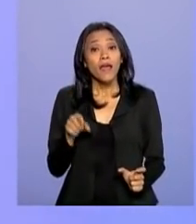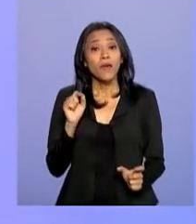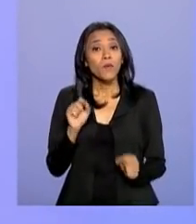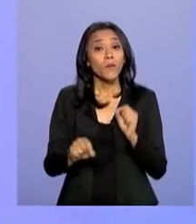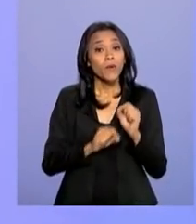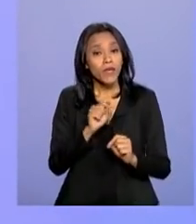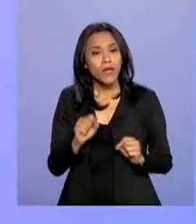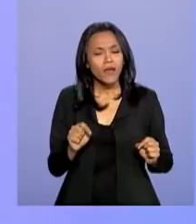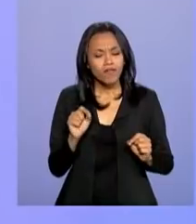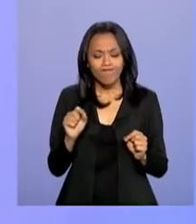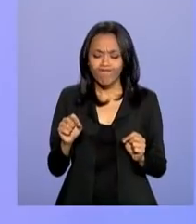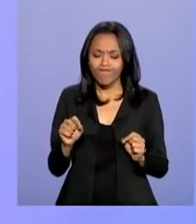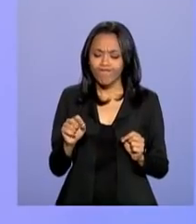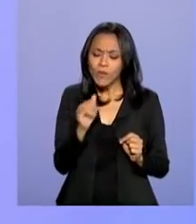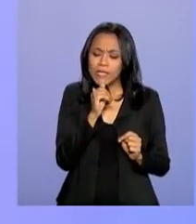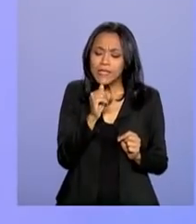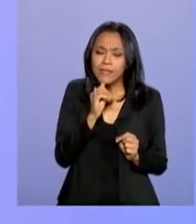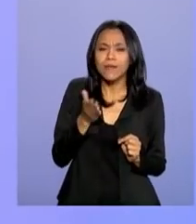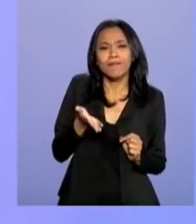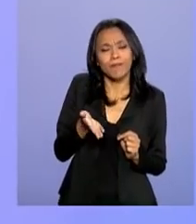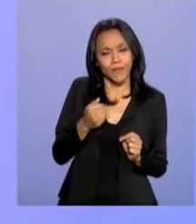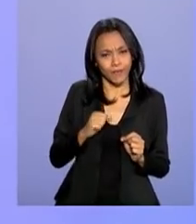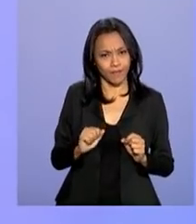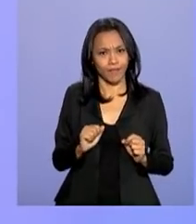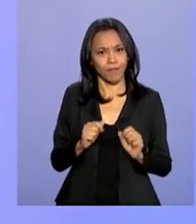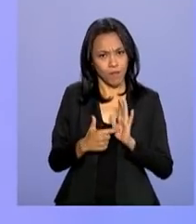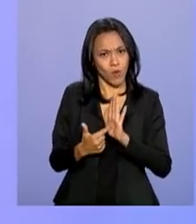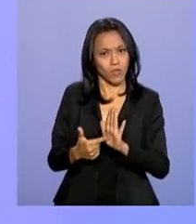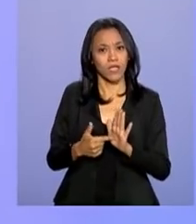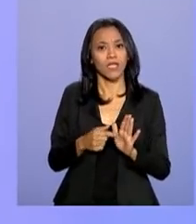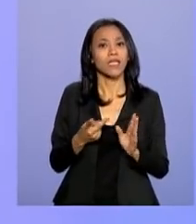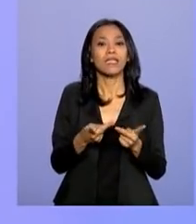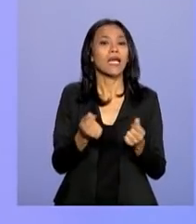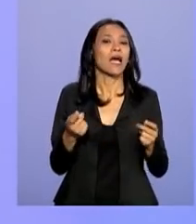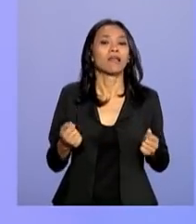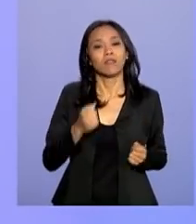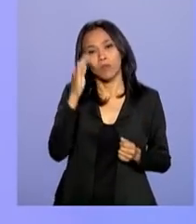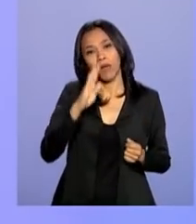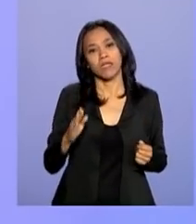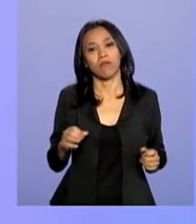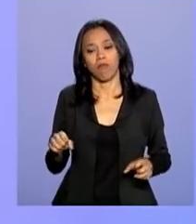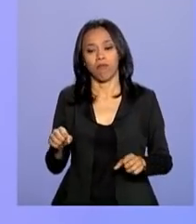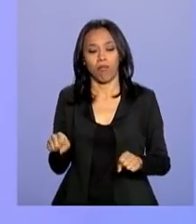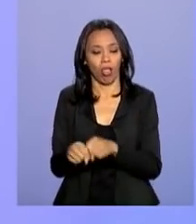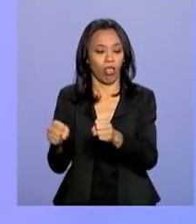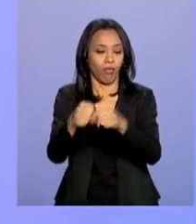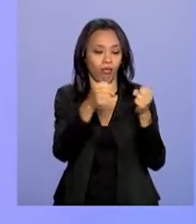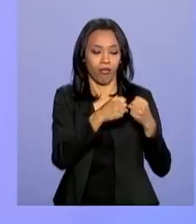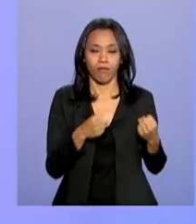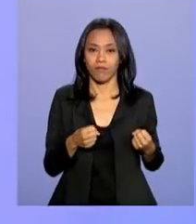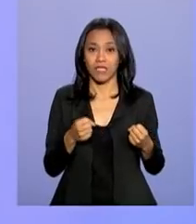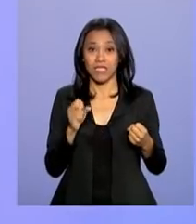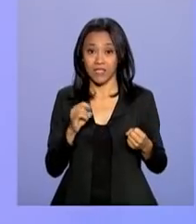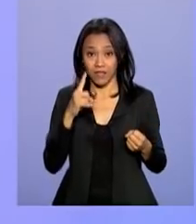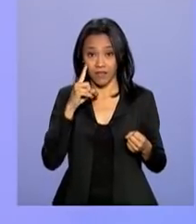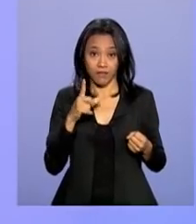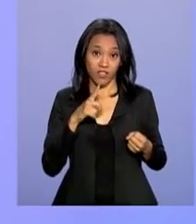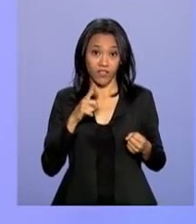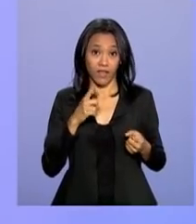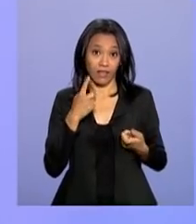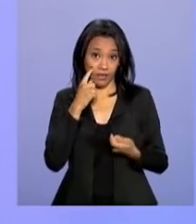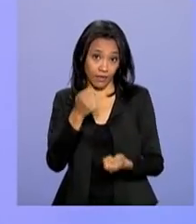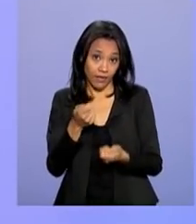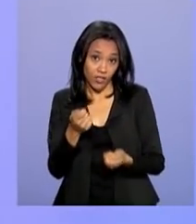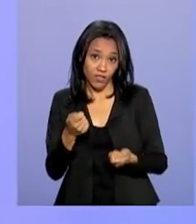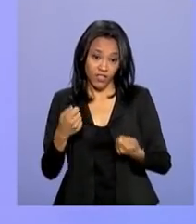simbologia extraordinária para verificar que nada no Brasil nos fraturará, ao contrário. Se houver uma tentativa de